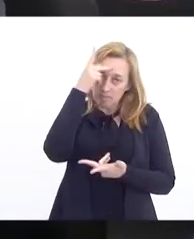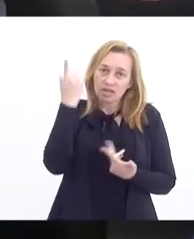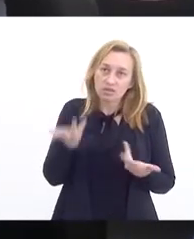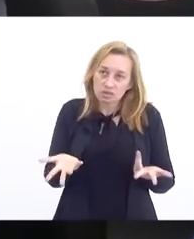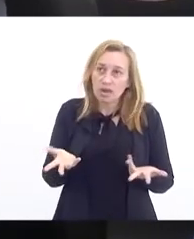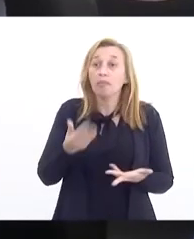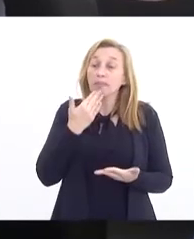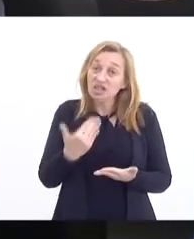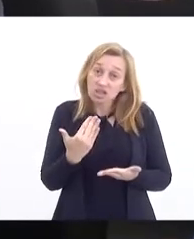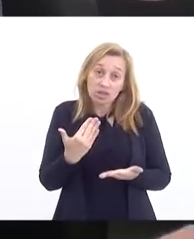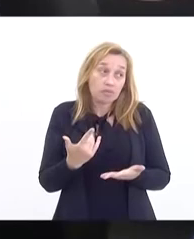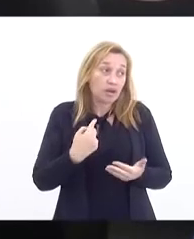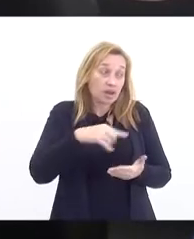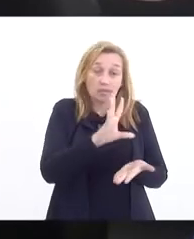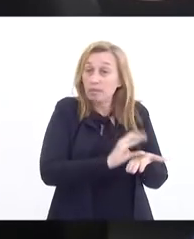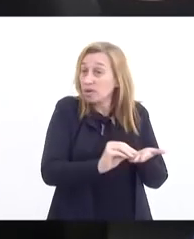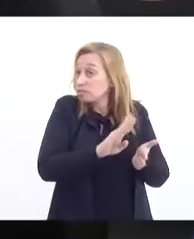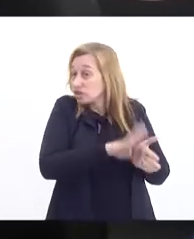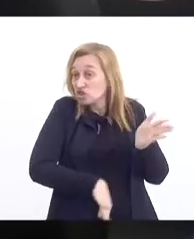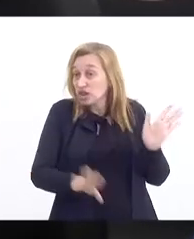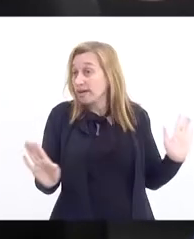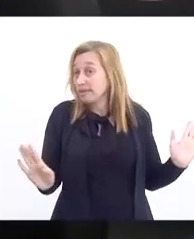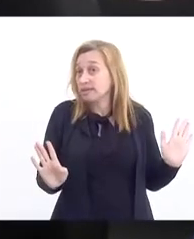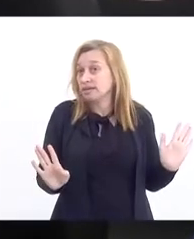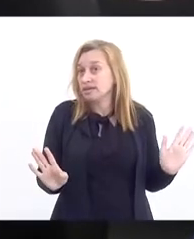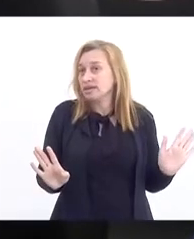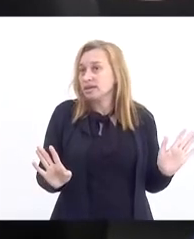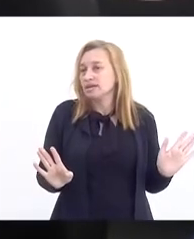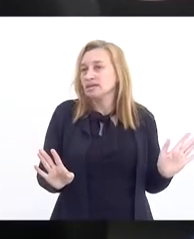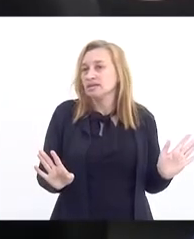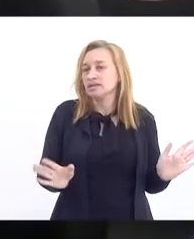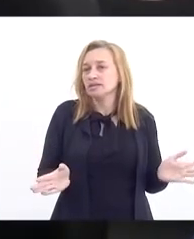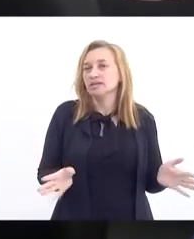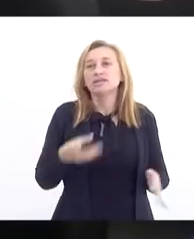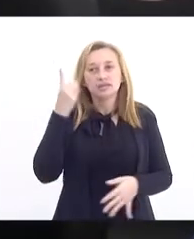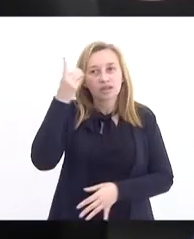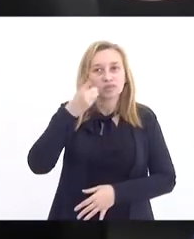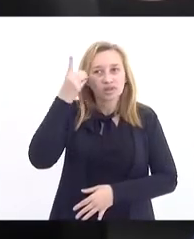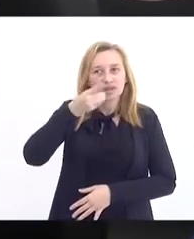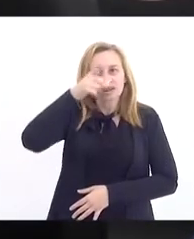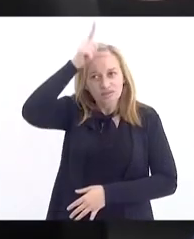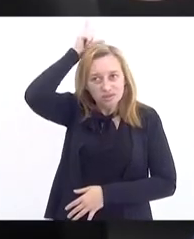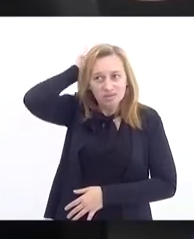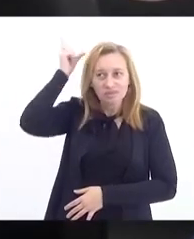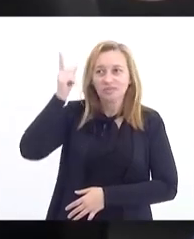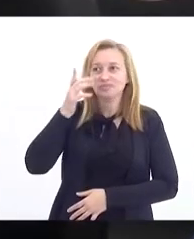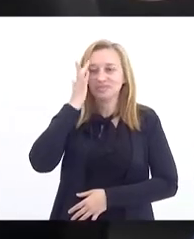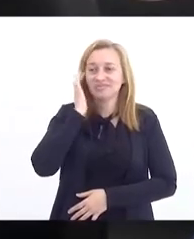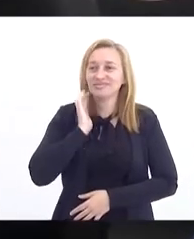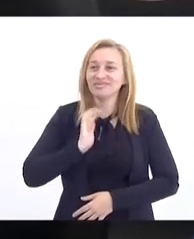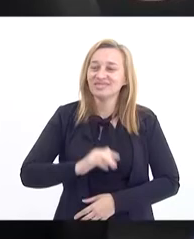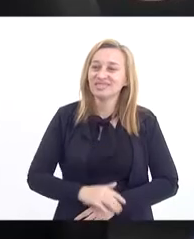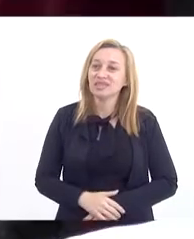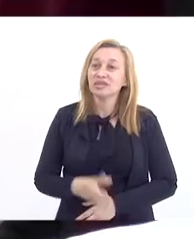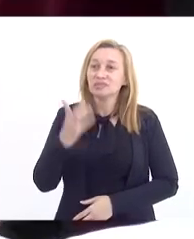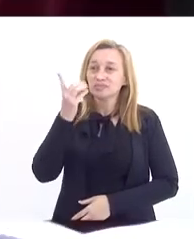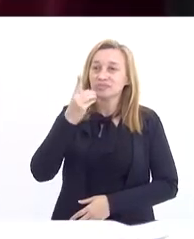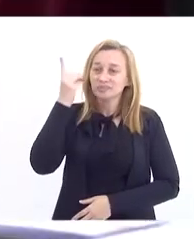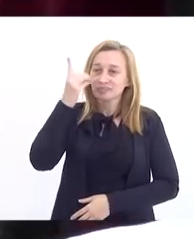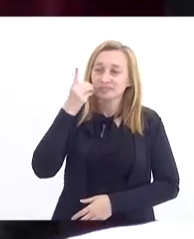pauta para a gente derrubar no mérito na pauta, presidente. Okay. Deputado Luiz Paulo. O